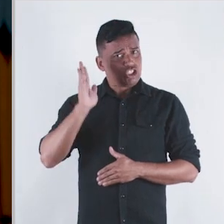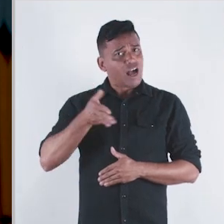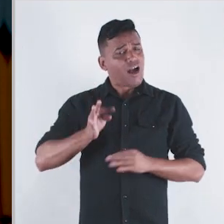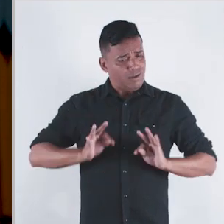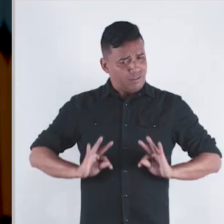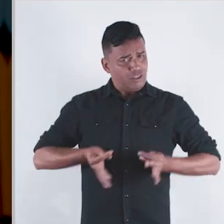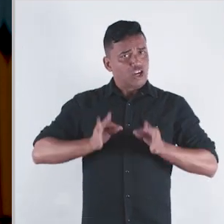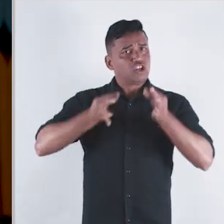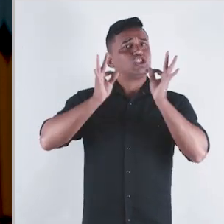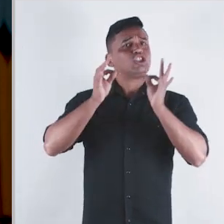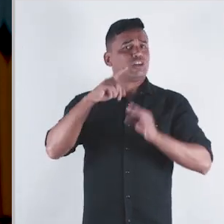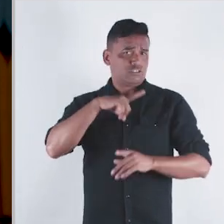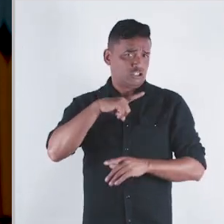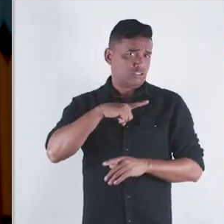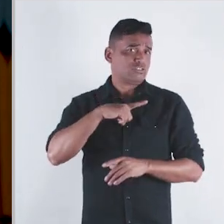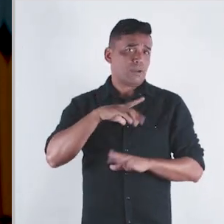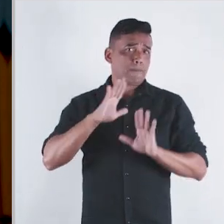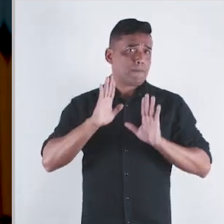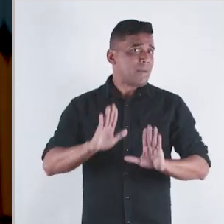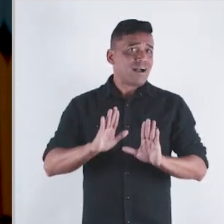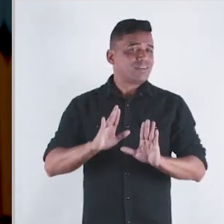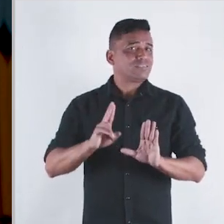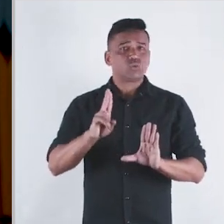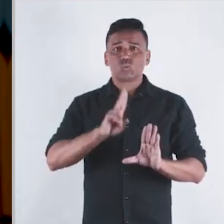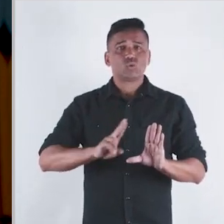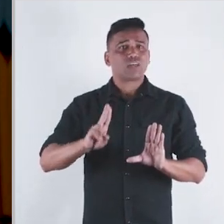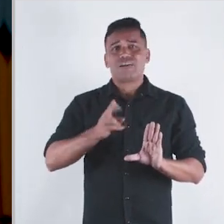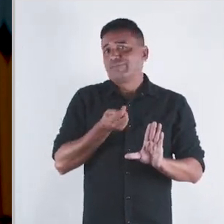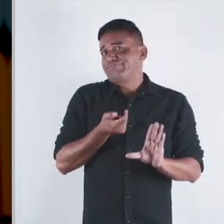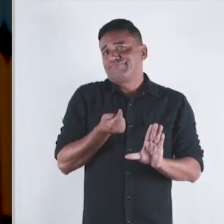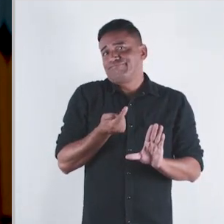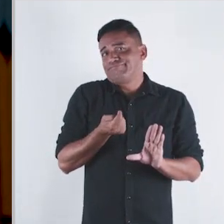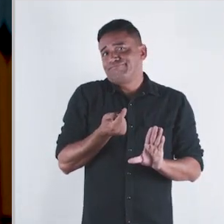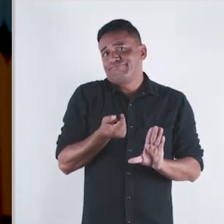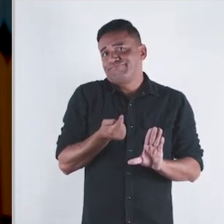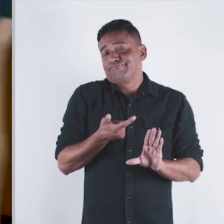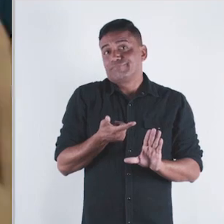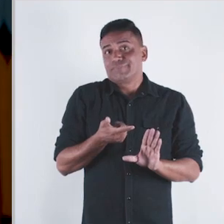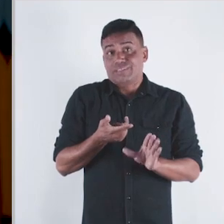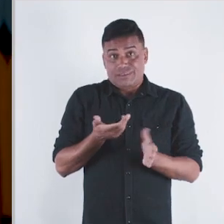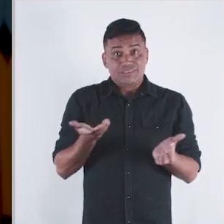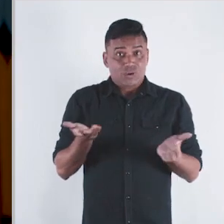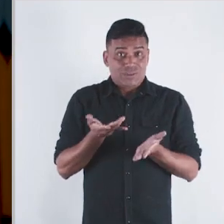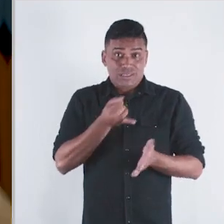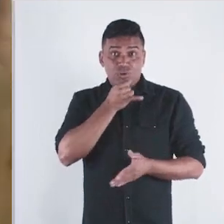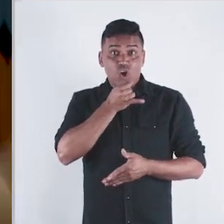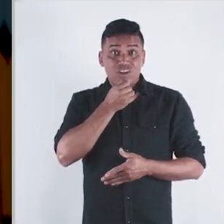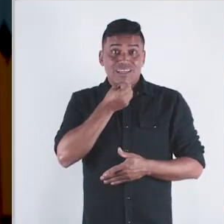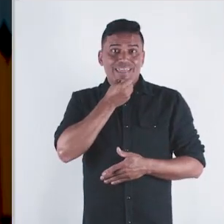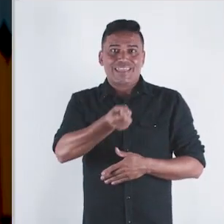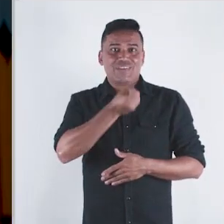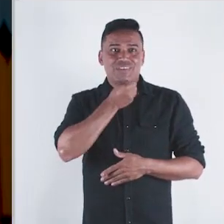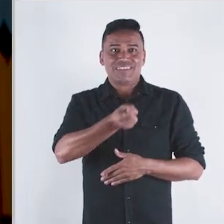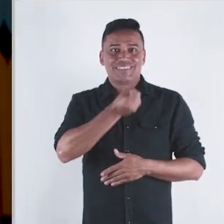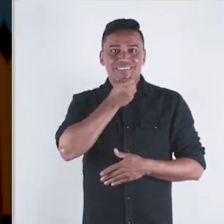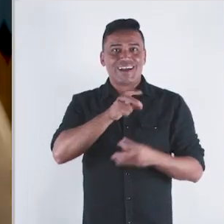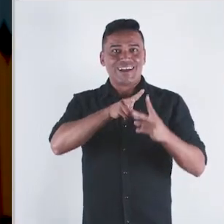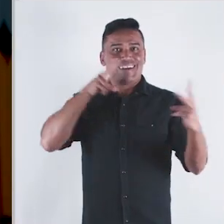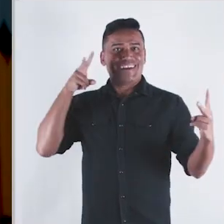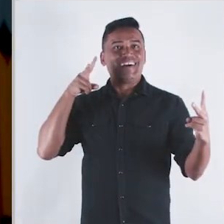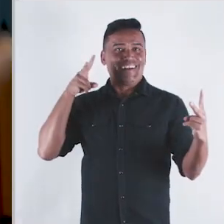tecnologias disponíveis, mas a gente não usava. Inclusive, a nossa entrevista dessa maneira como a gente está fazendo